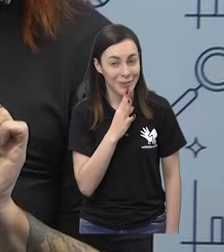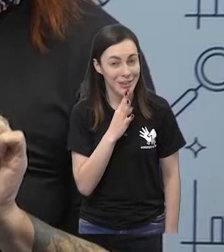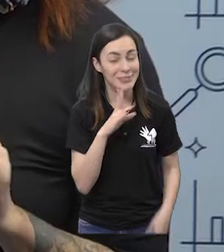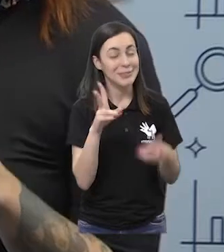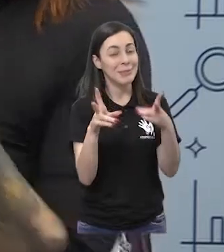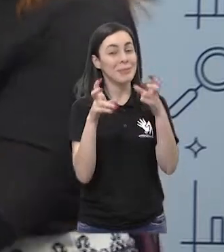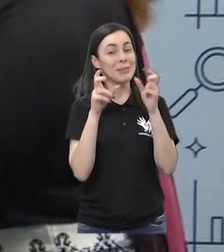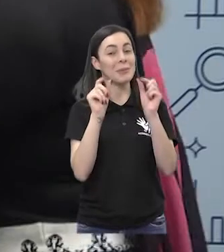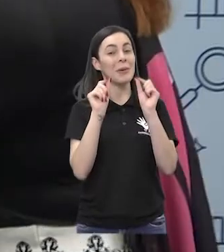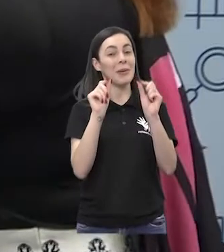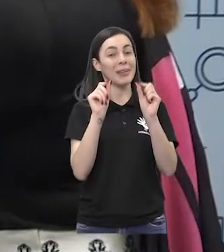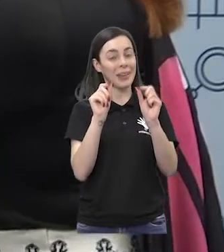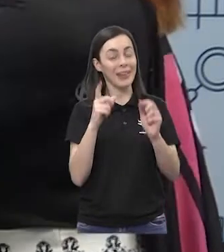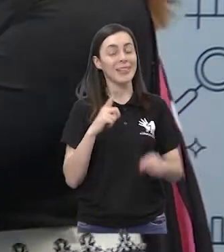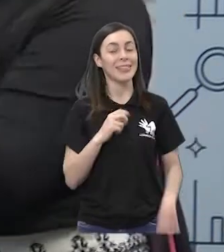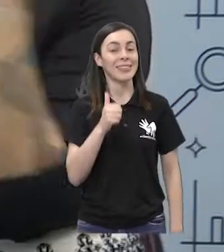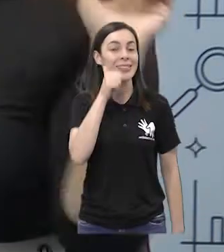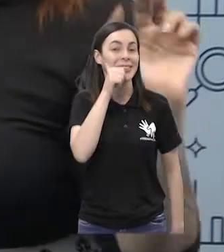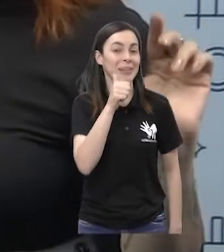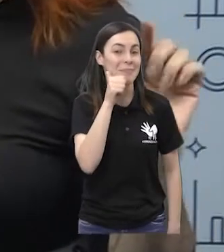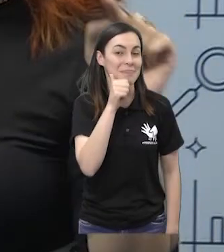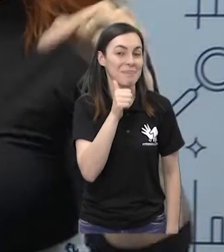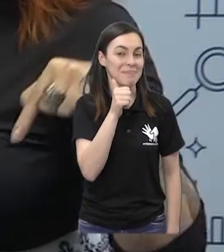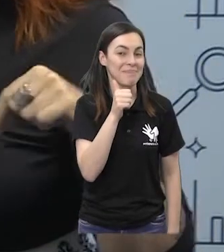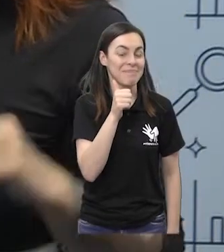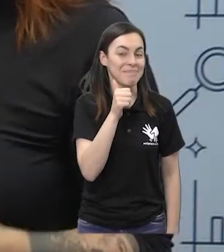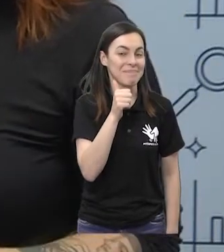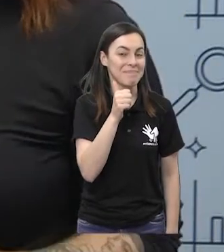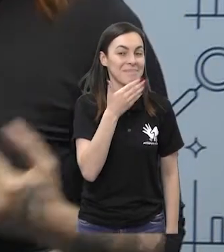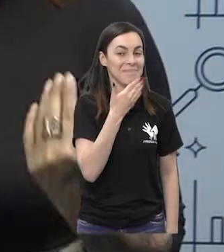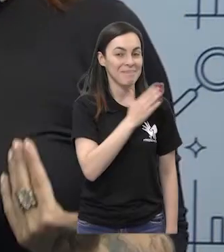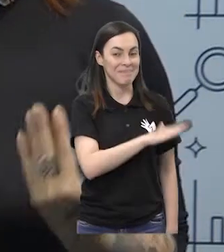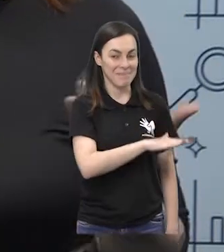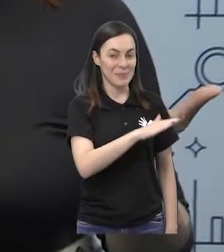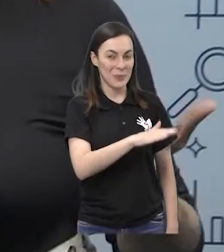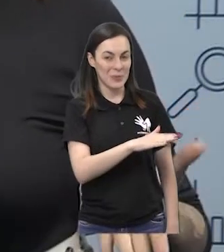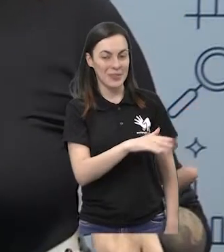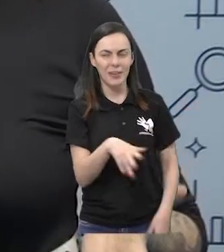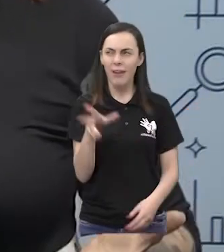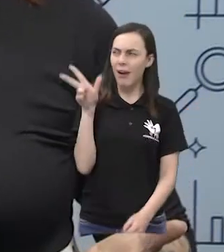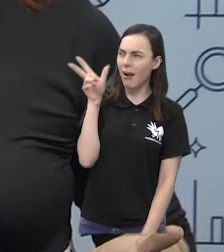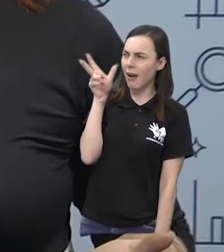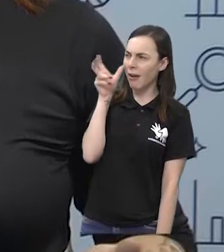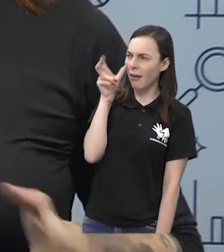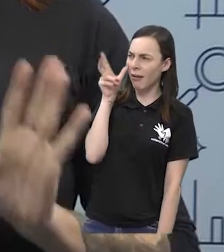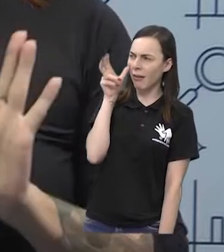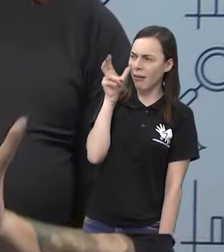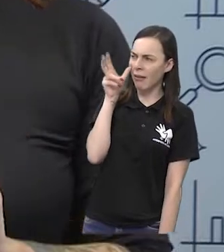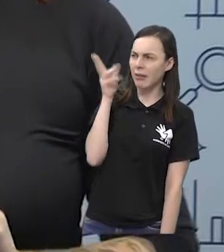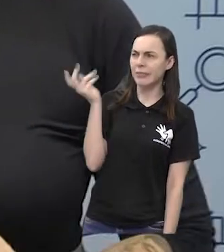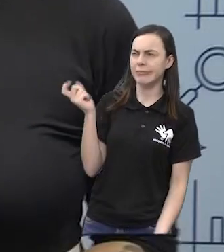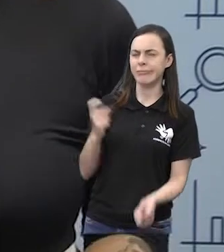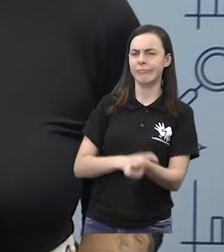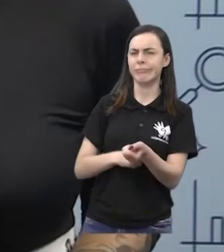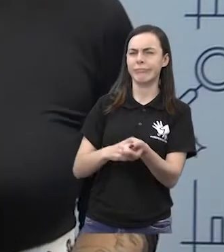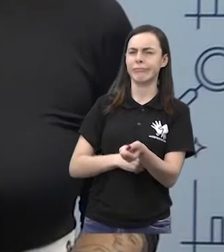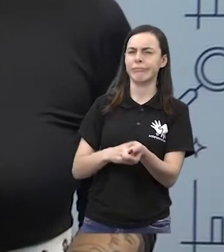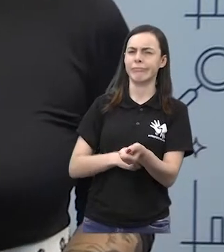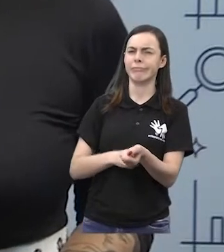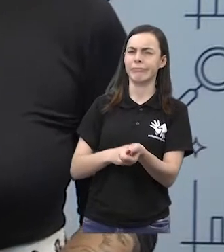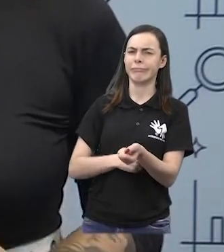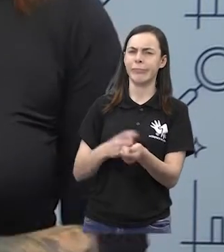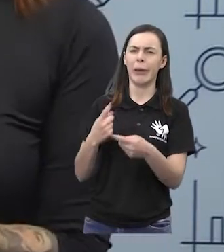vão perceber que as meninas nesse caso que estavam ouvindo a história chegam a ficar